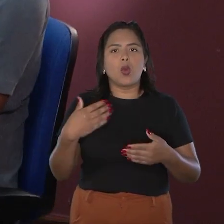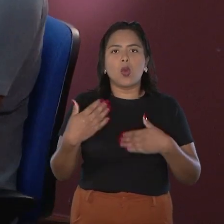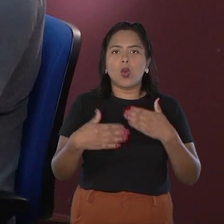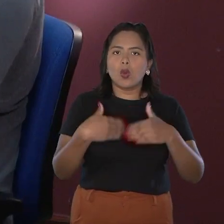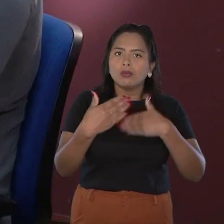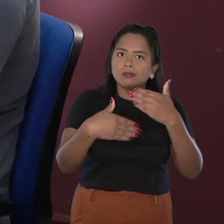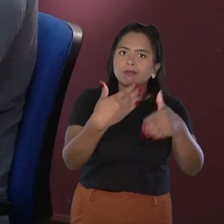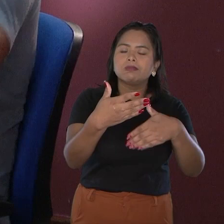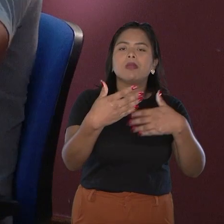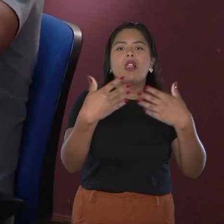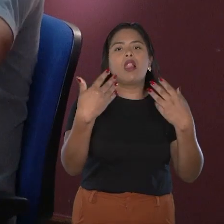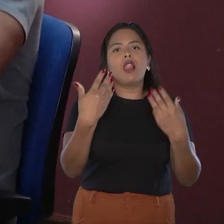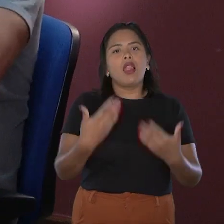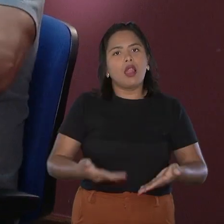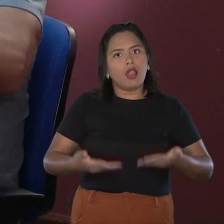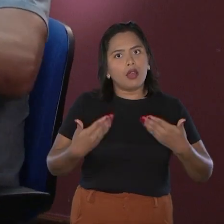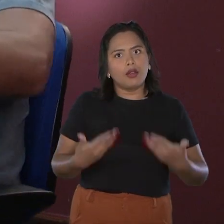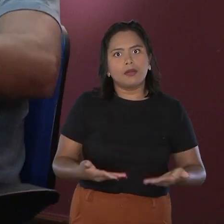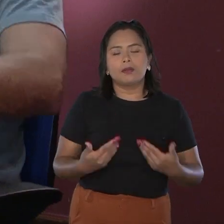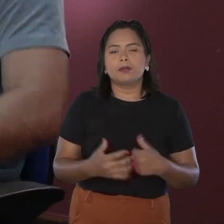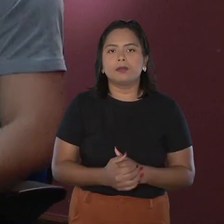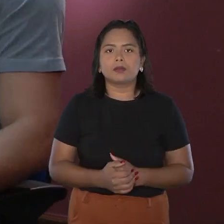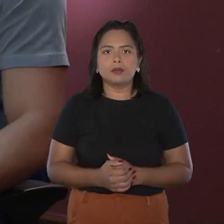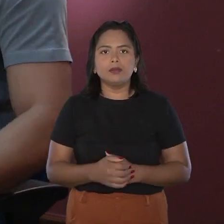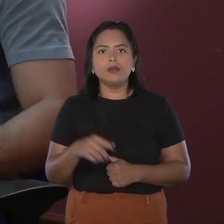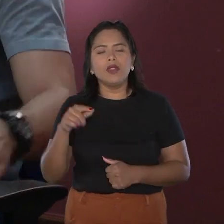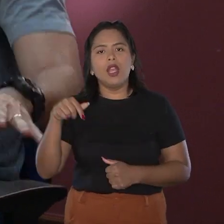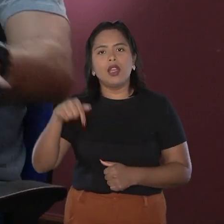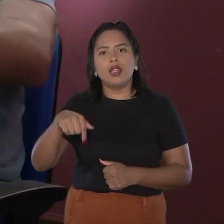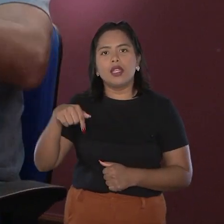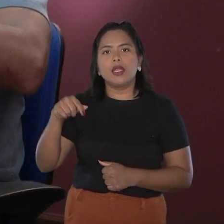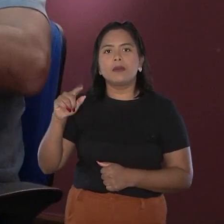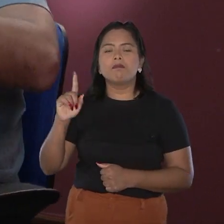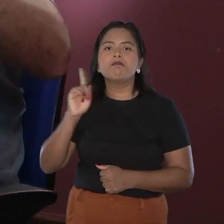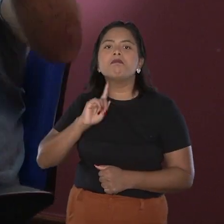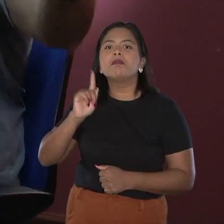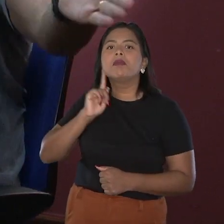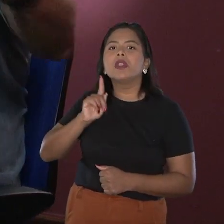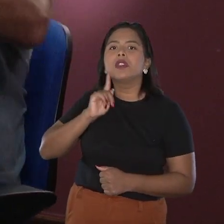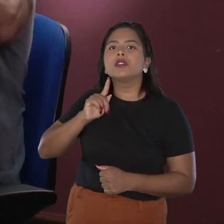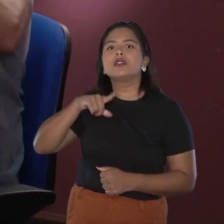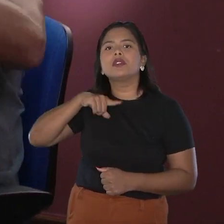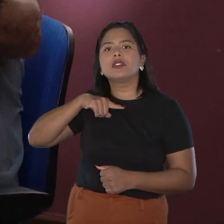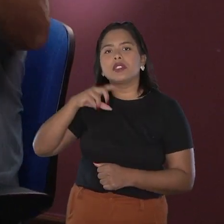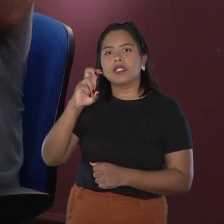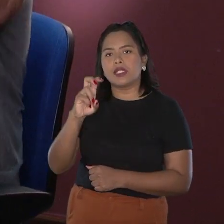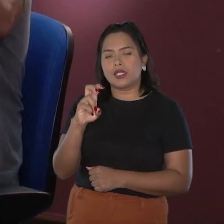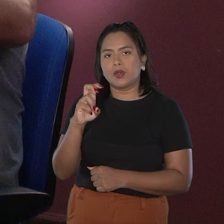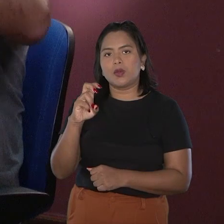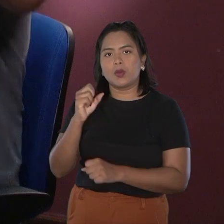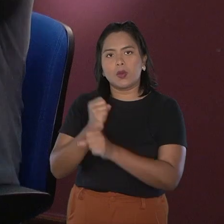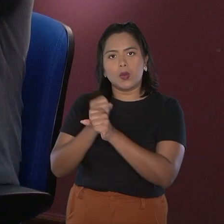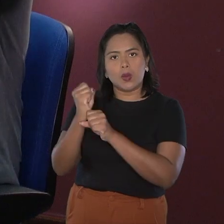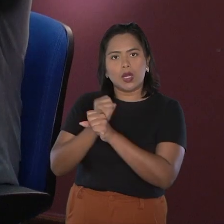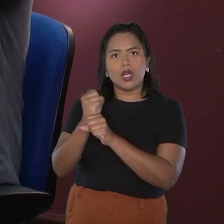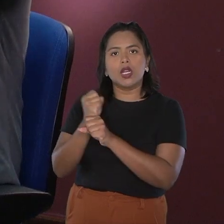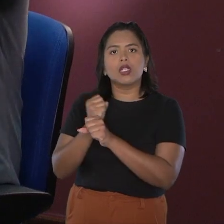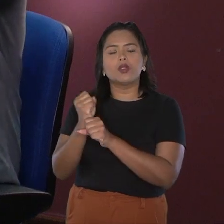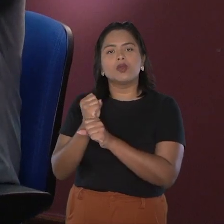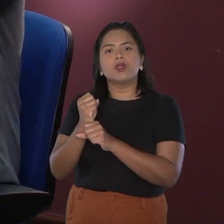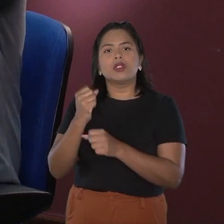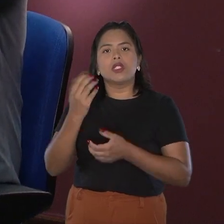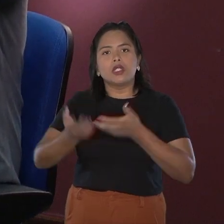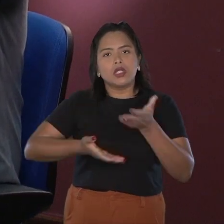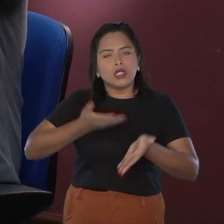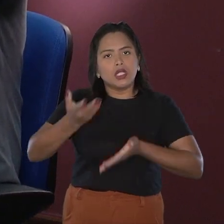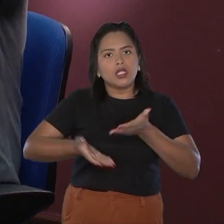o recente da Camila Gomes aqui no Brasil em Minas Gerais que ela fez cinco anos de intervenção de uma criança de 2 a 7 anos ao final de sete anos a criança